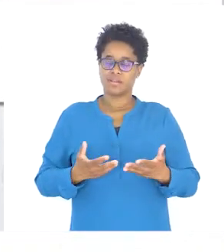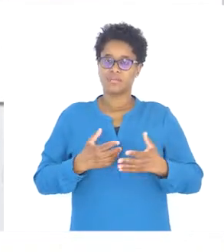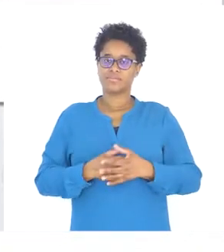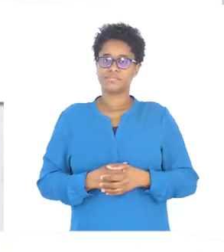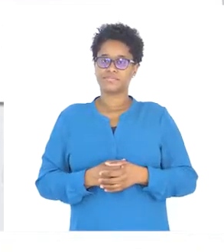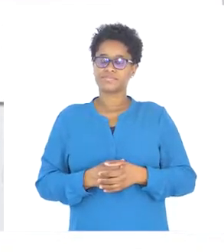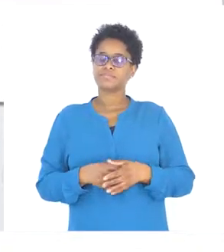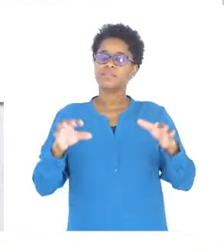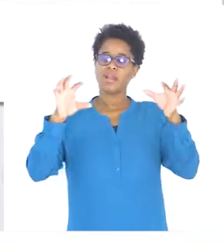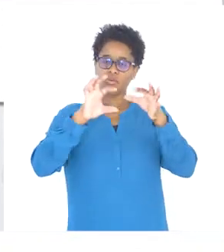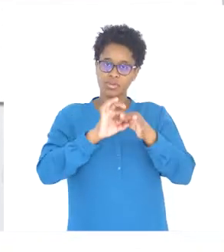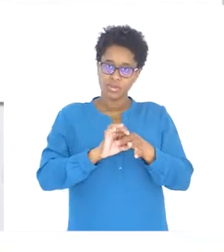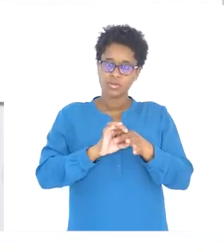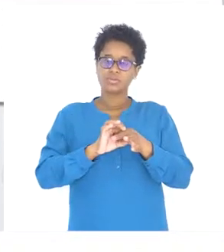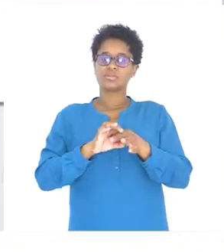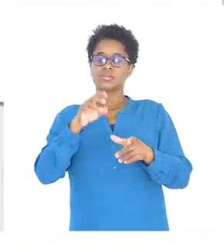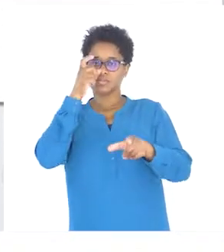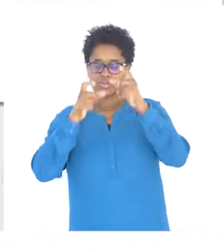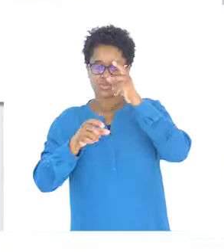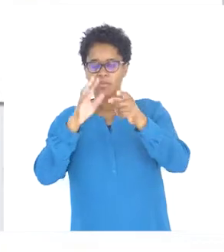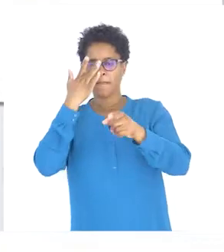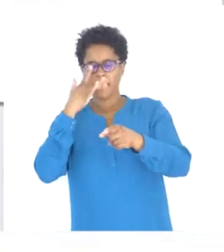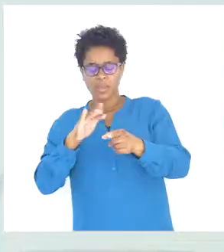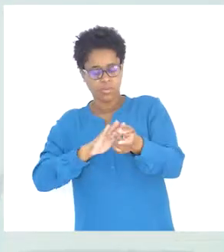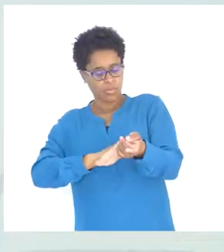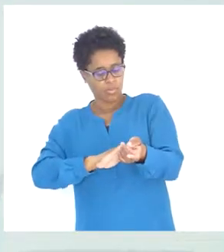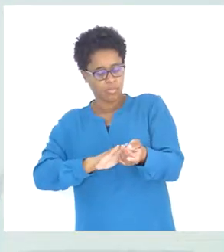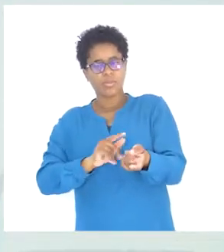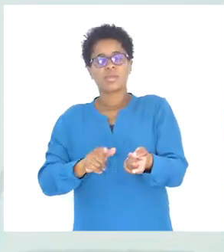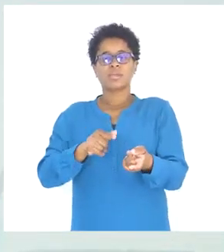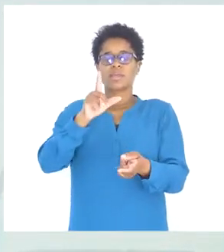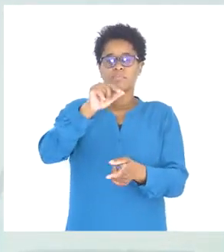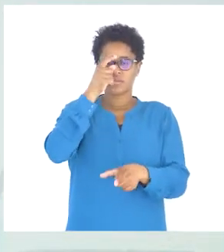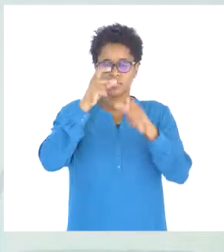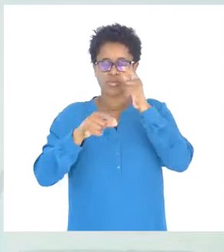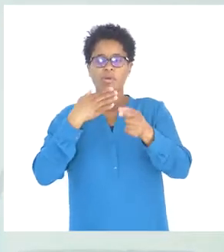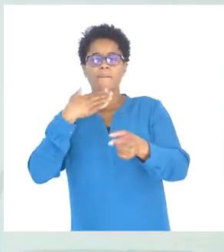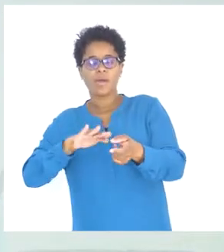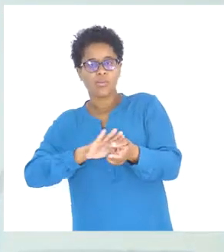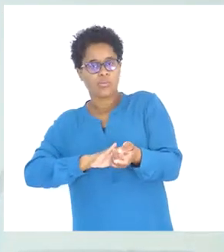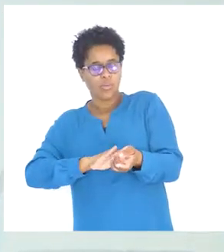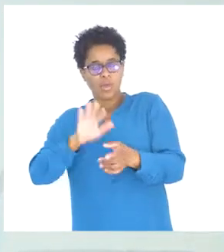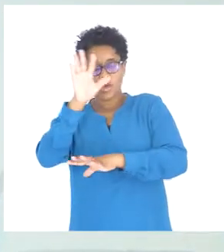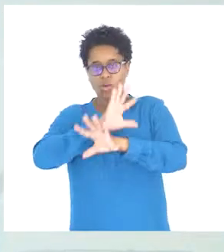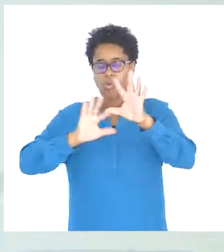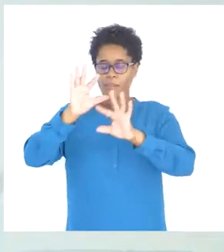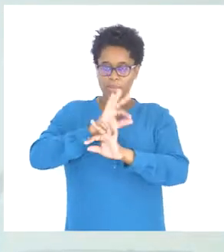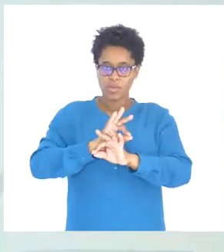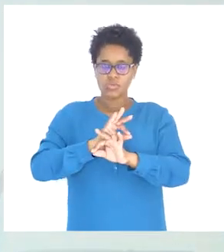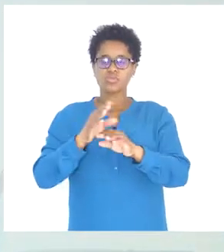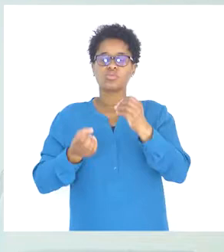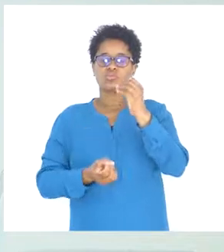Portanto, da união de negros africanos e de brancos europeus, nasceram